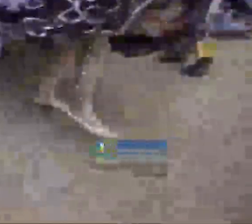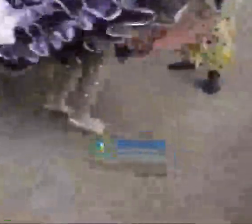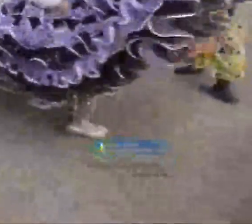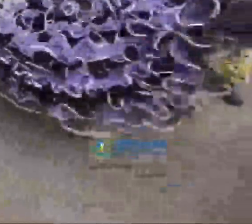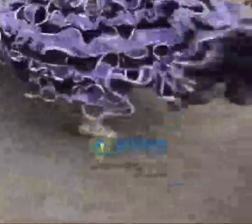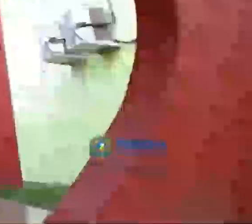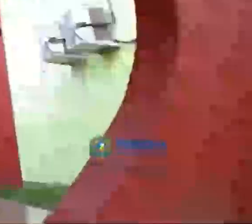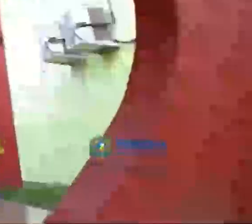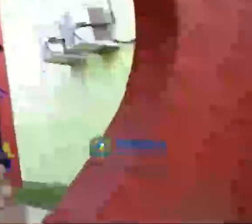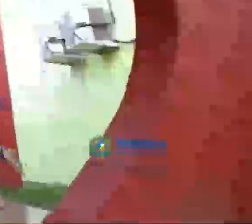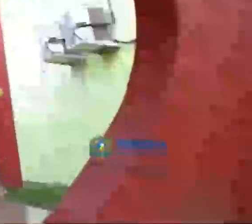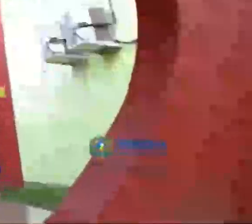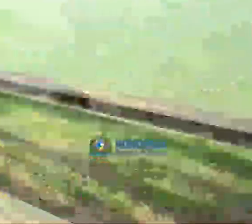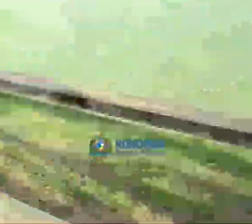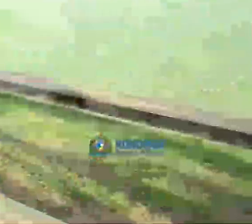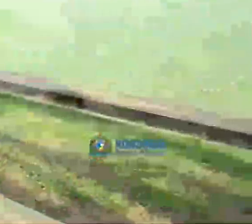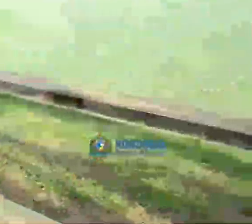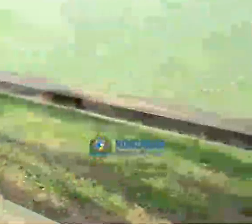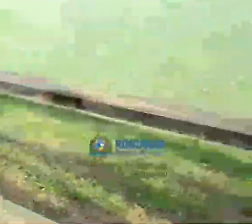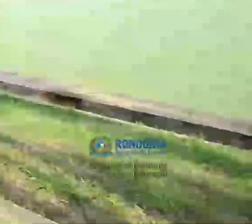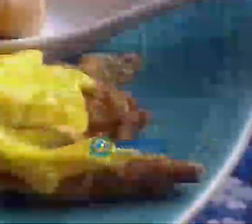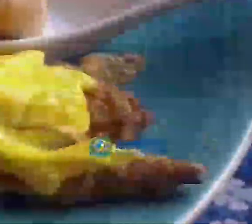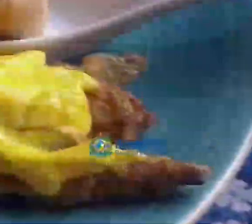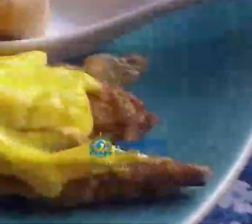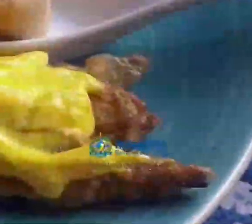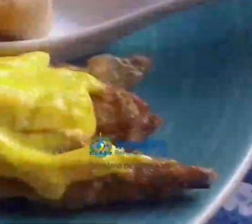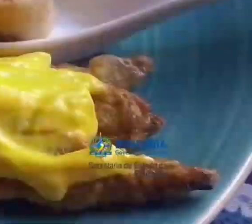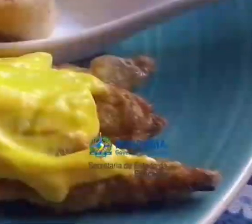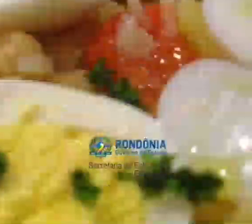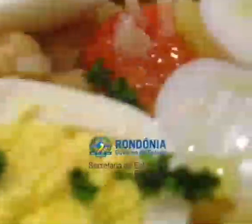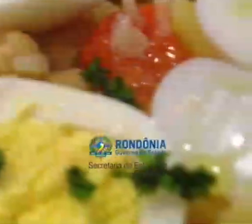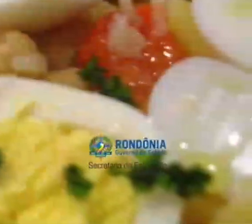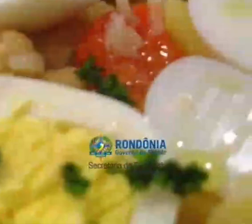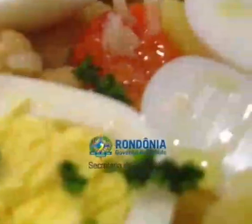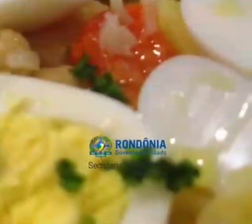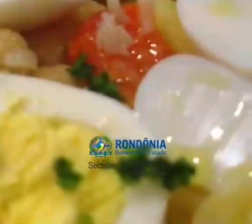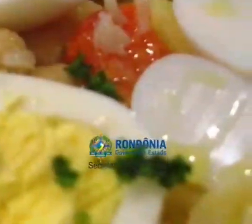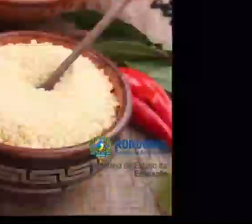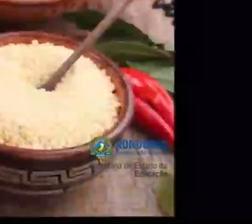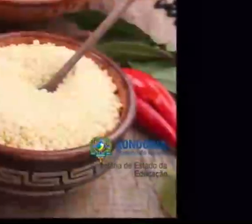pela identificação de valores ou pela tradição, os hábitos culturais.